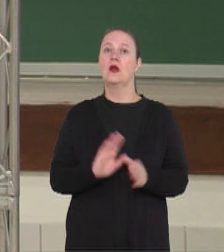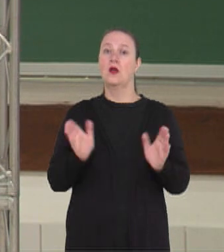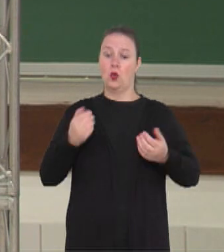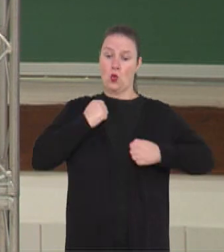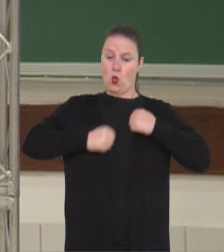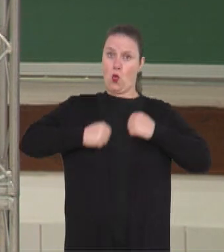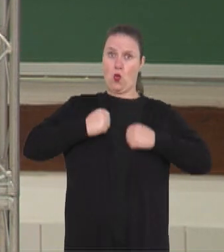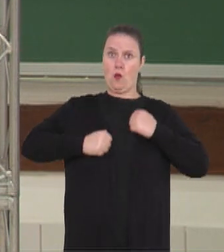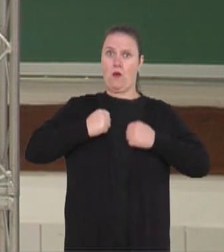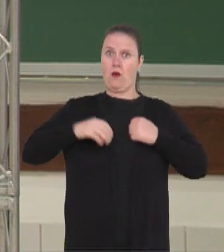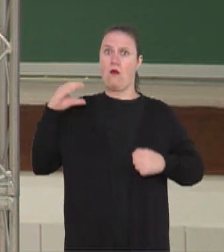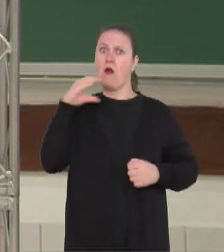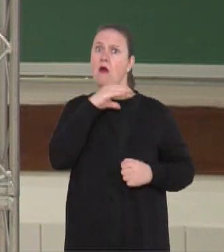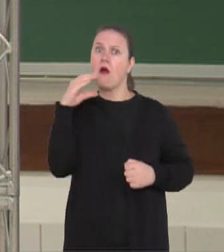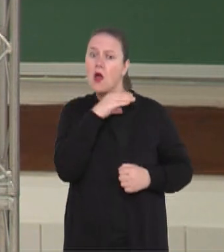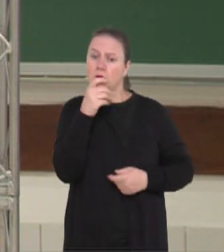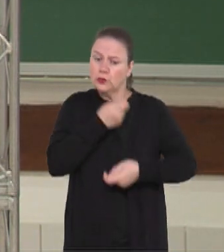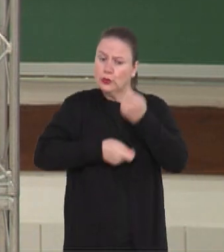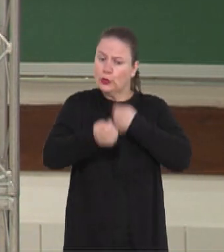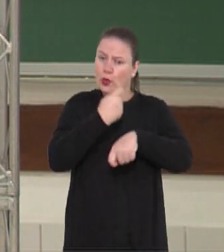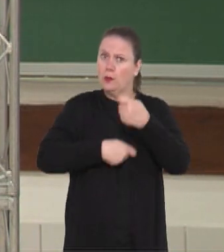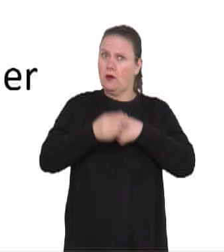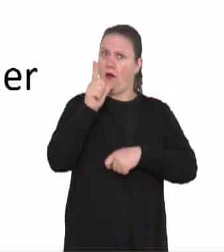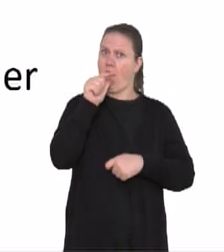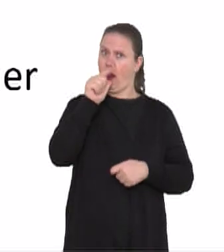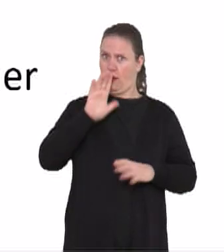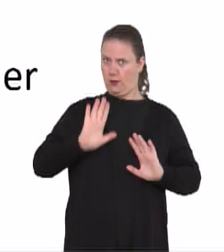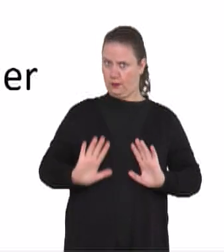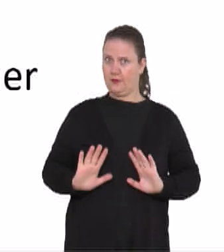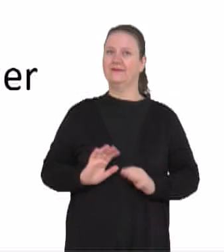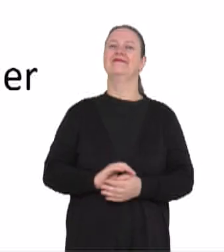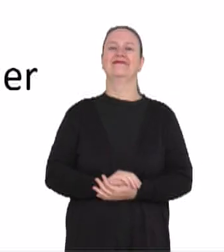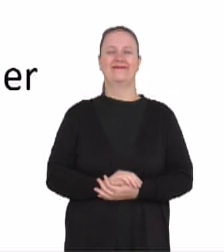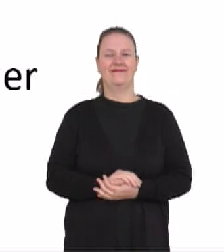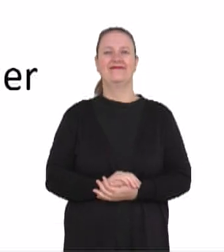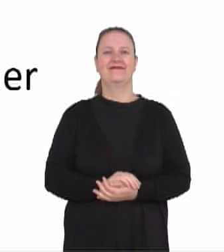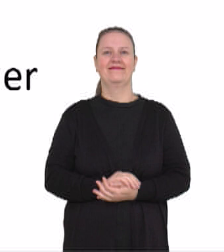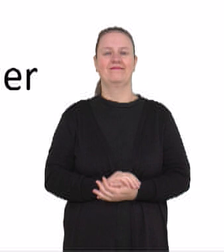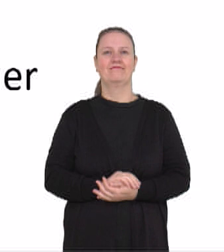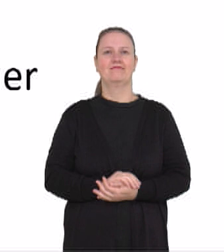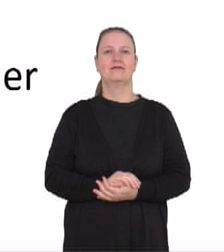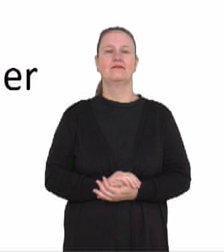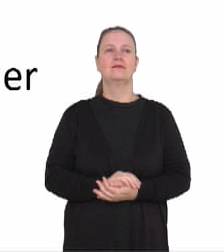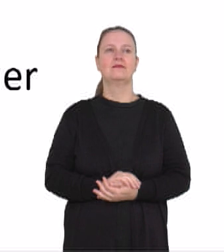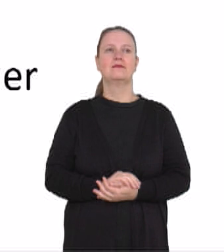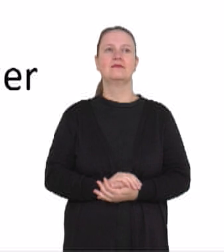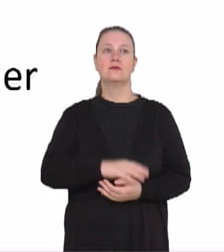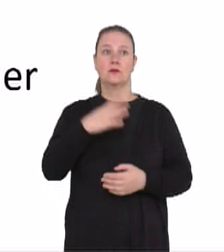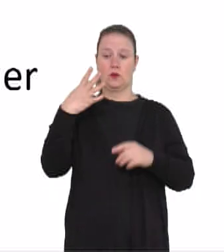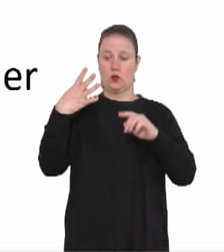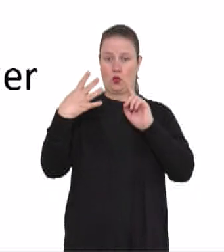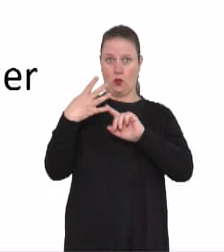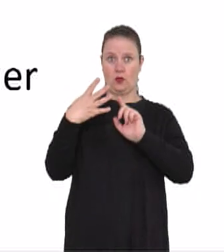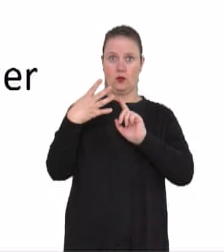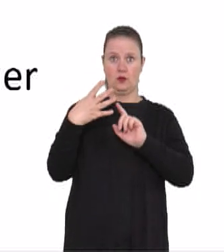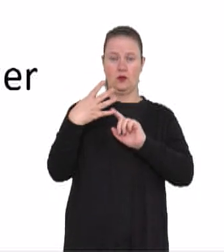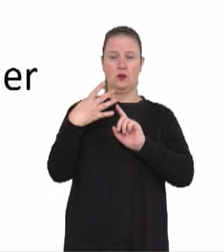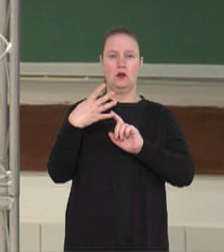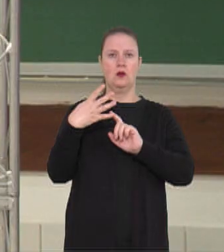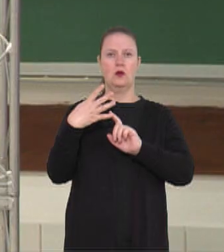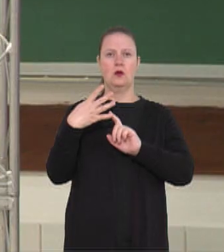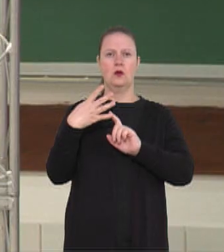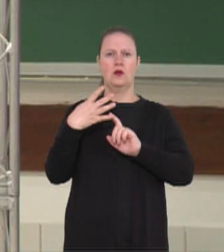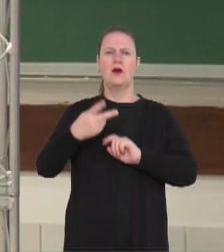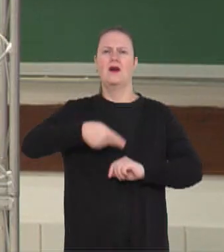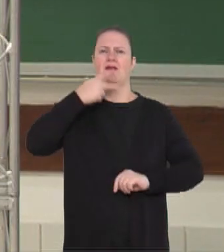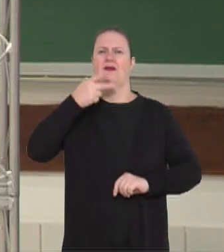banho rápido para economizar água. Next, speak louder. I can hear you. Então, fale